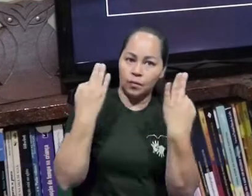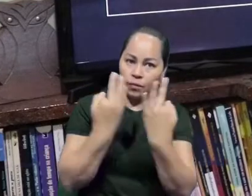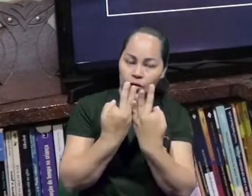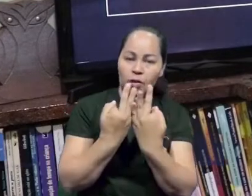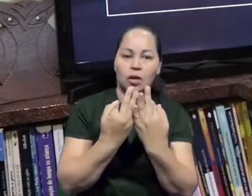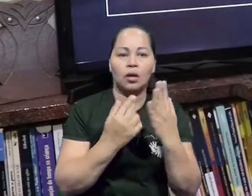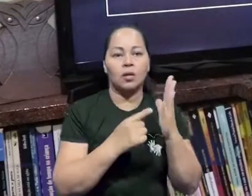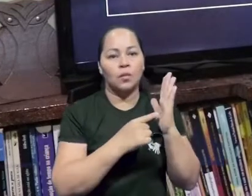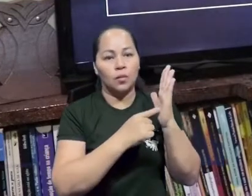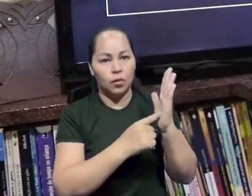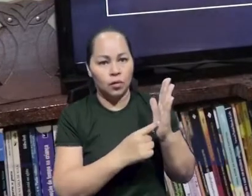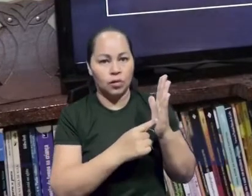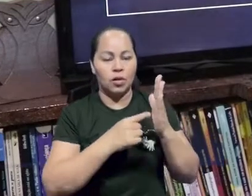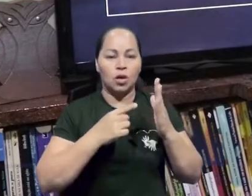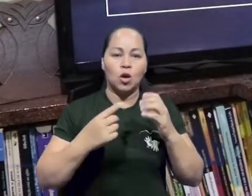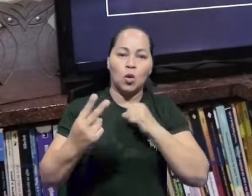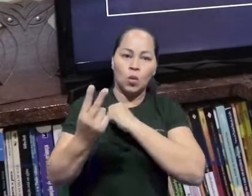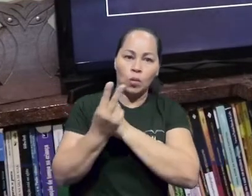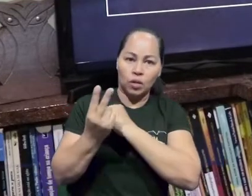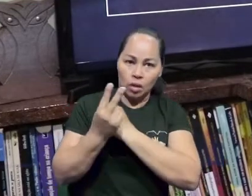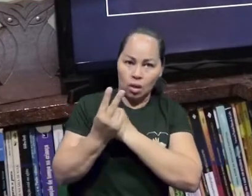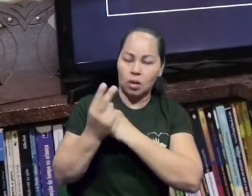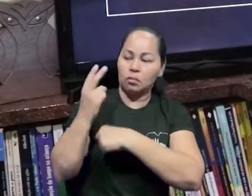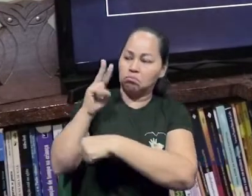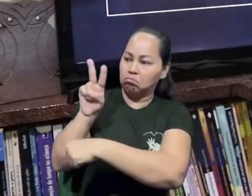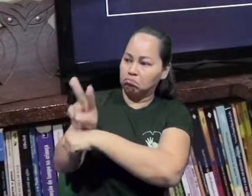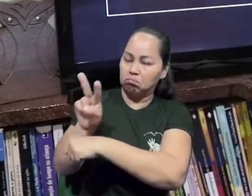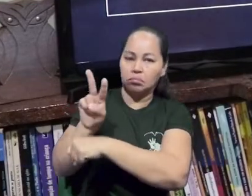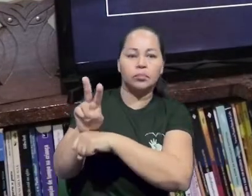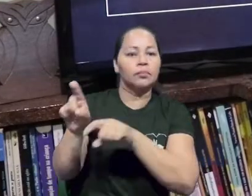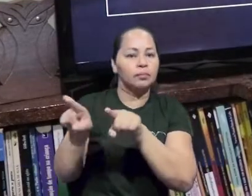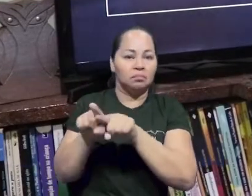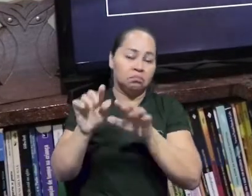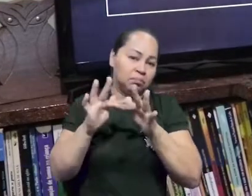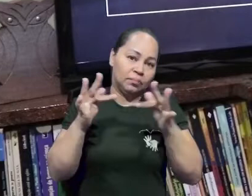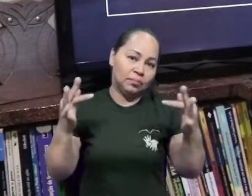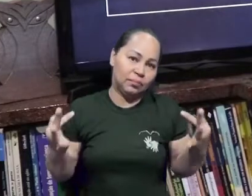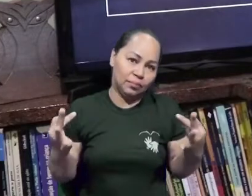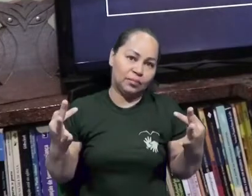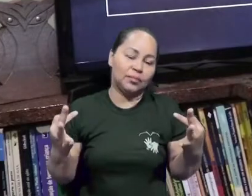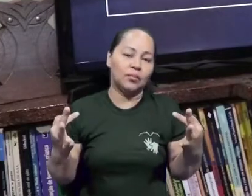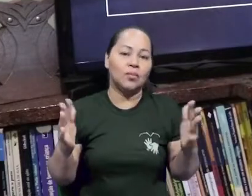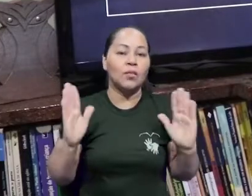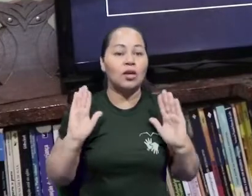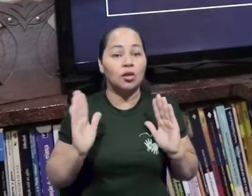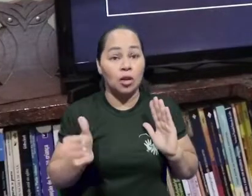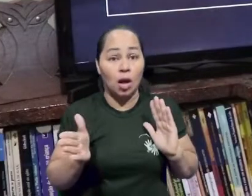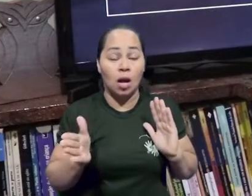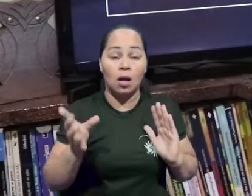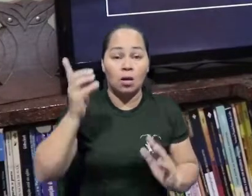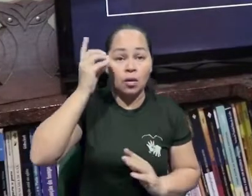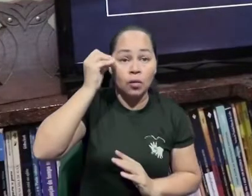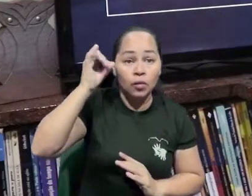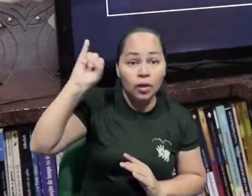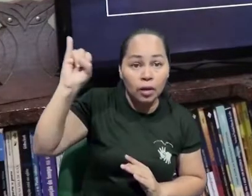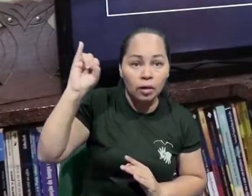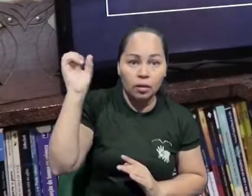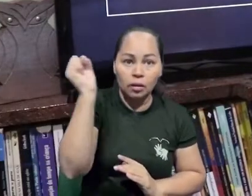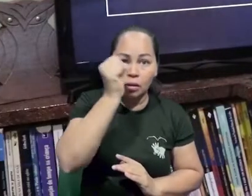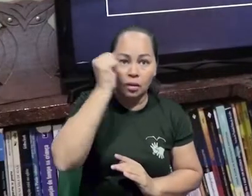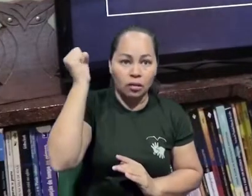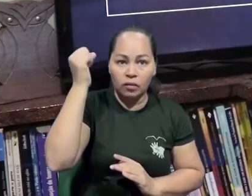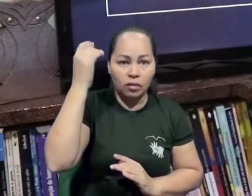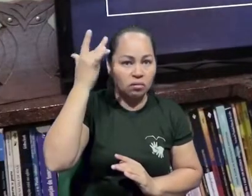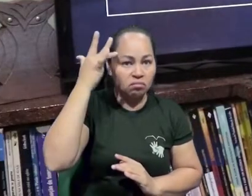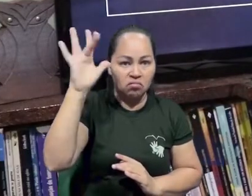da saúde. Demonstre cuidado com o outro e consigo. Simples, né? No caso da DI grave, não